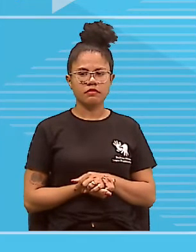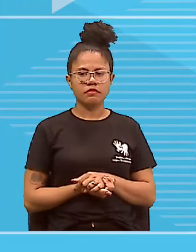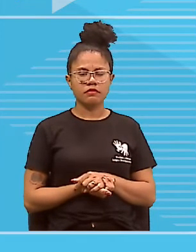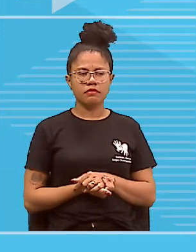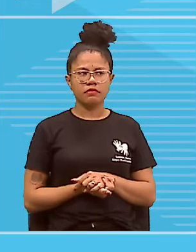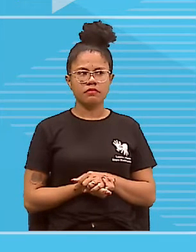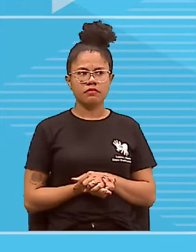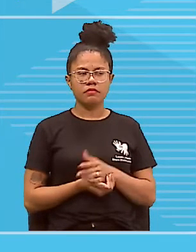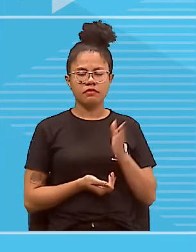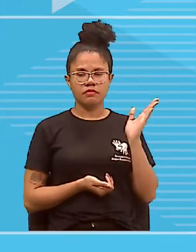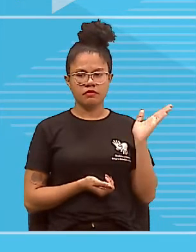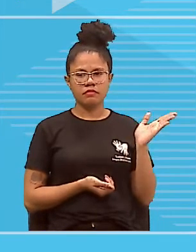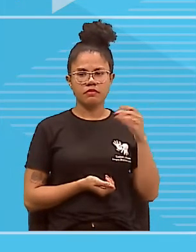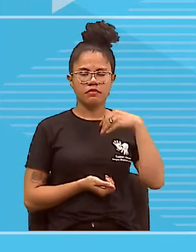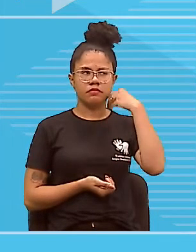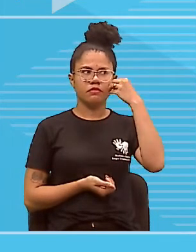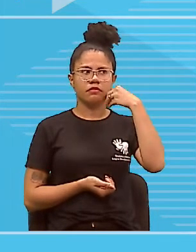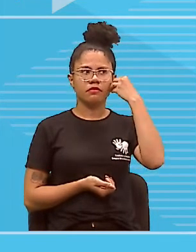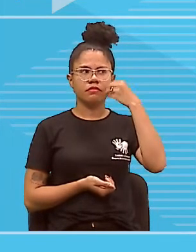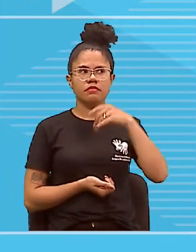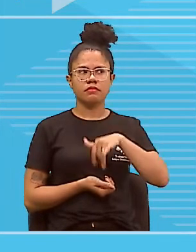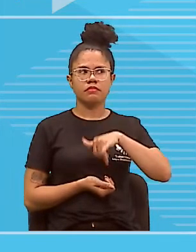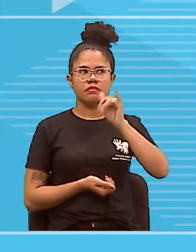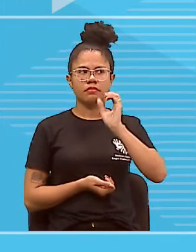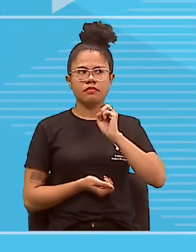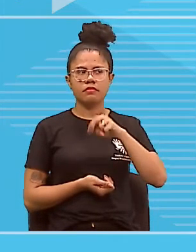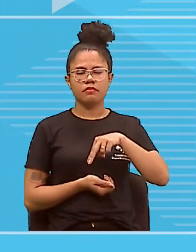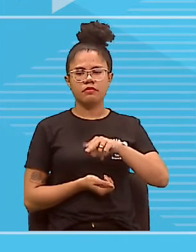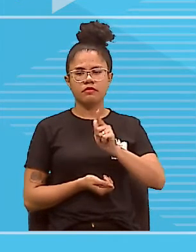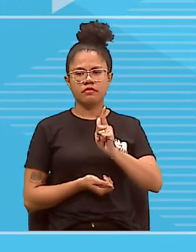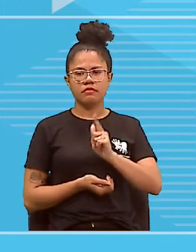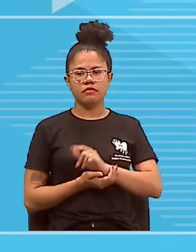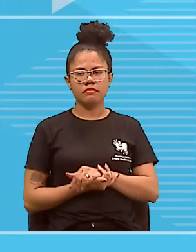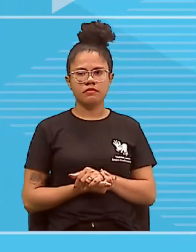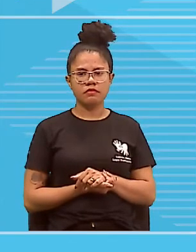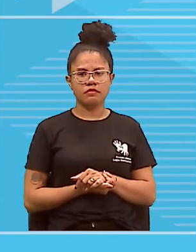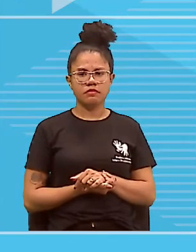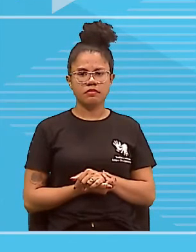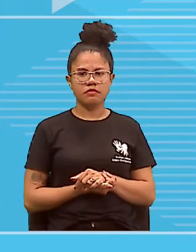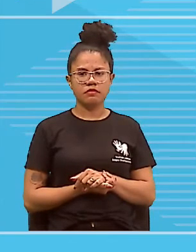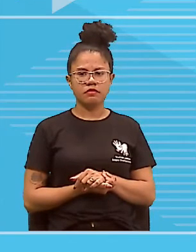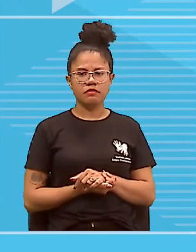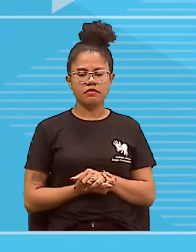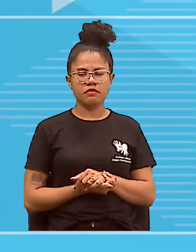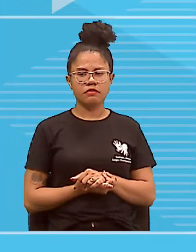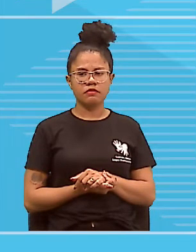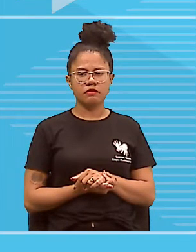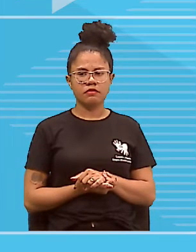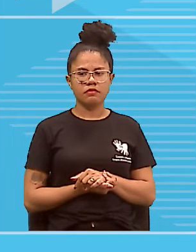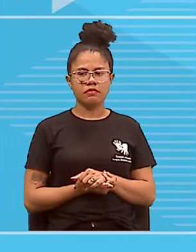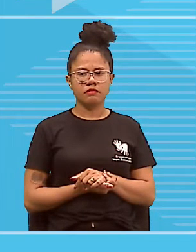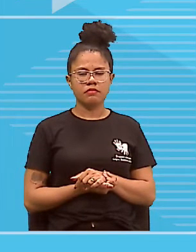esse foi o experimento de Yang Essa foi a experiência de Young certo